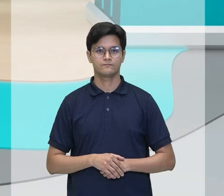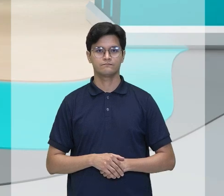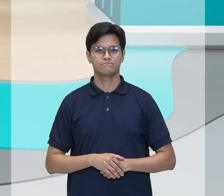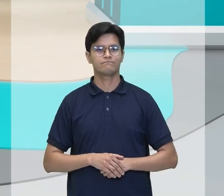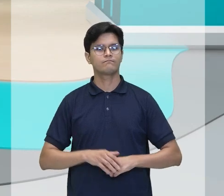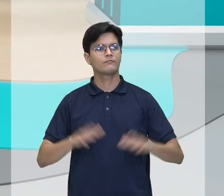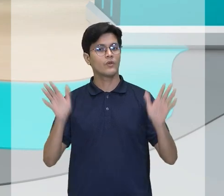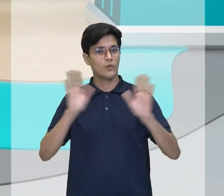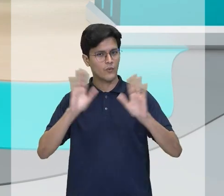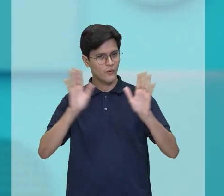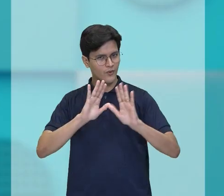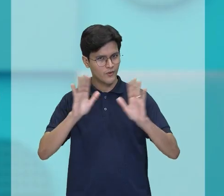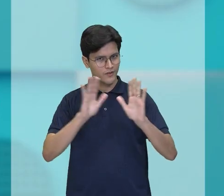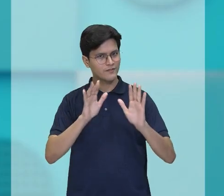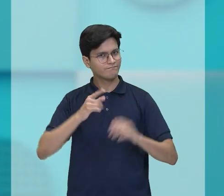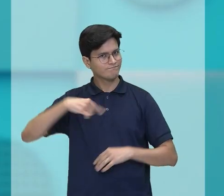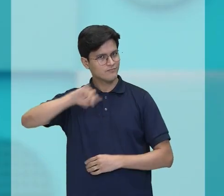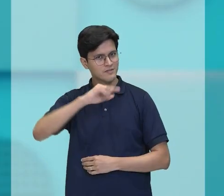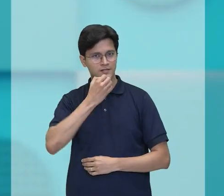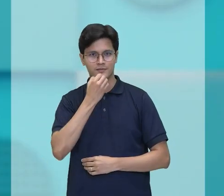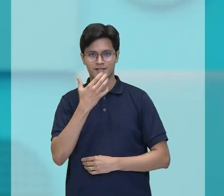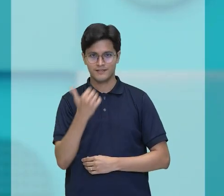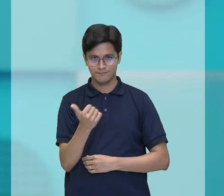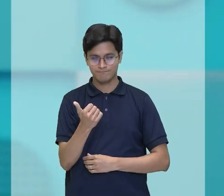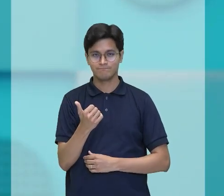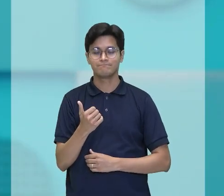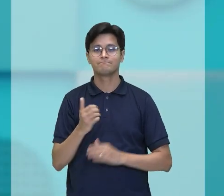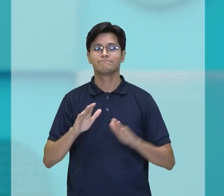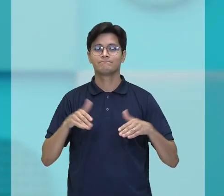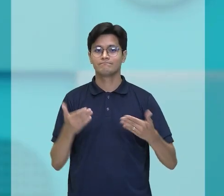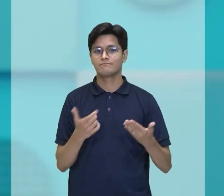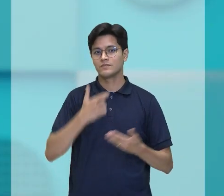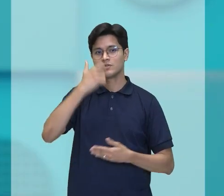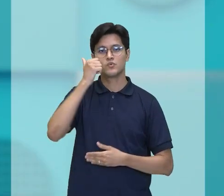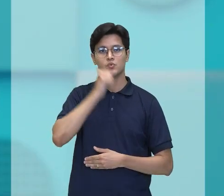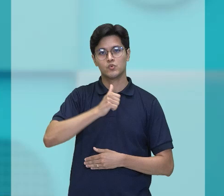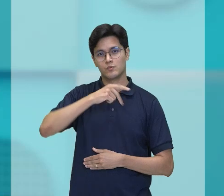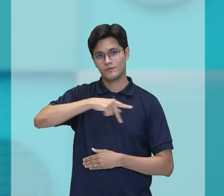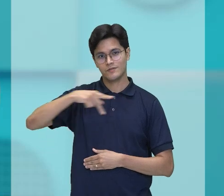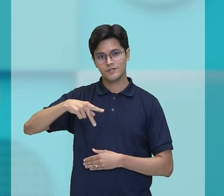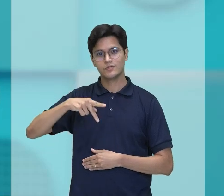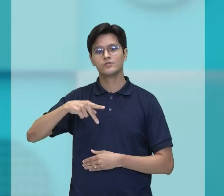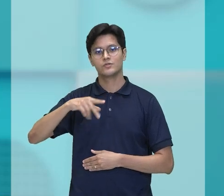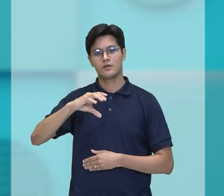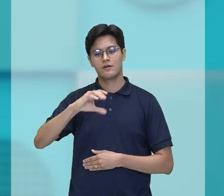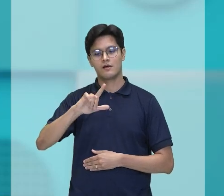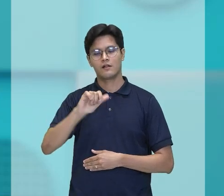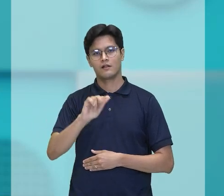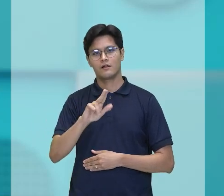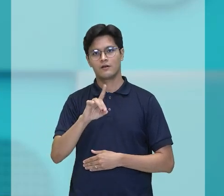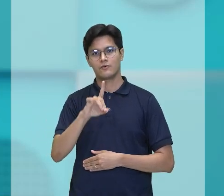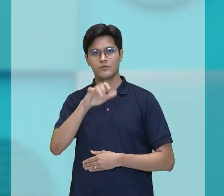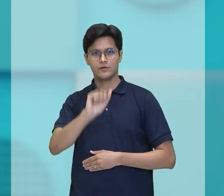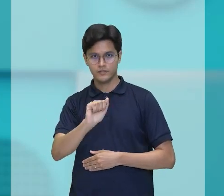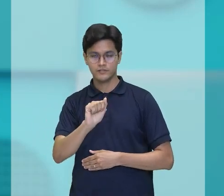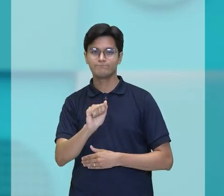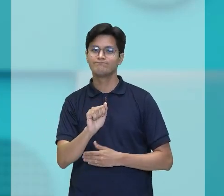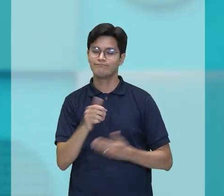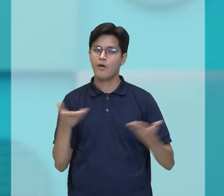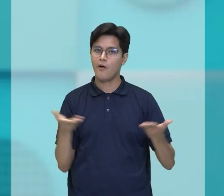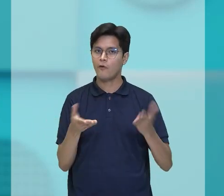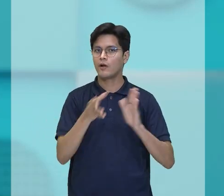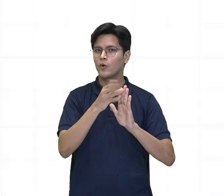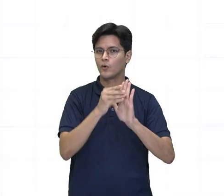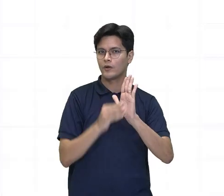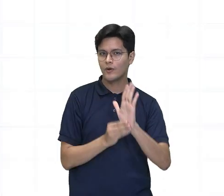Como estão todos hoje? Here's Teacher Cláudia Borges, aqui é a professora Cláudia Borges e nós vamos conferir o nosso conteúdo